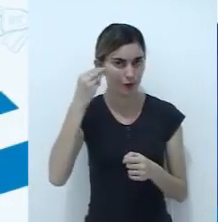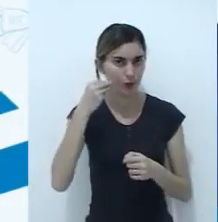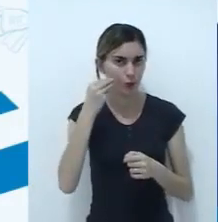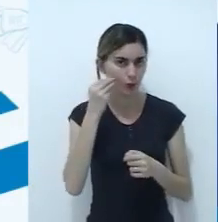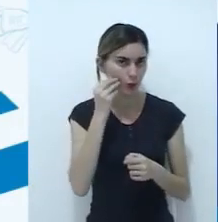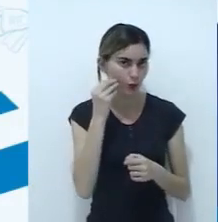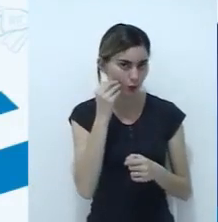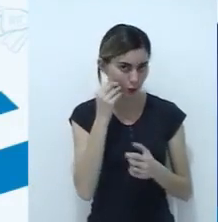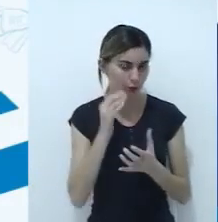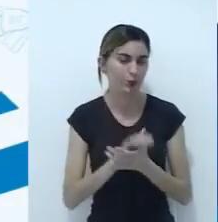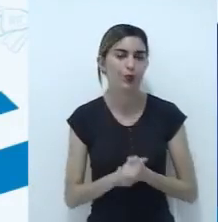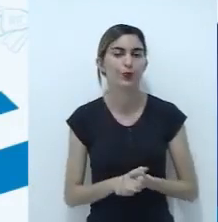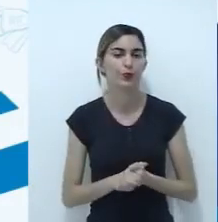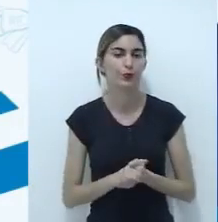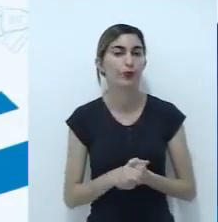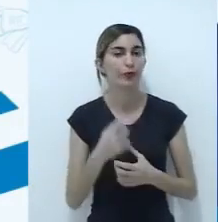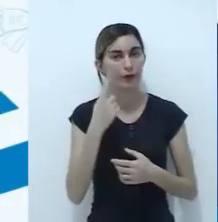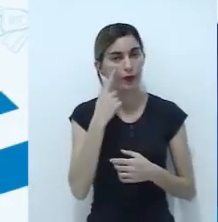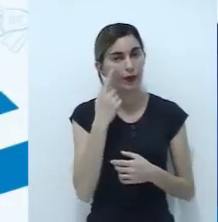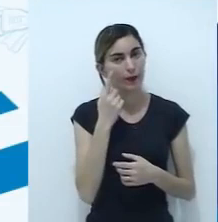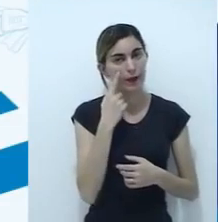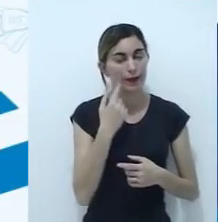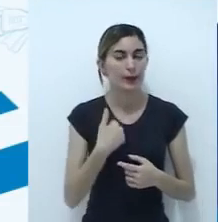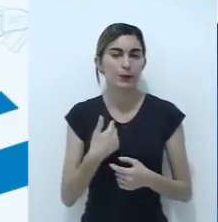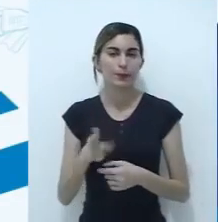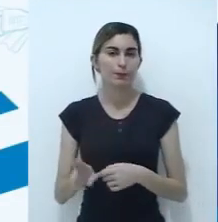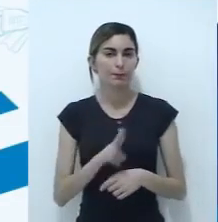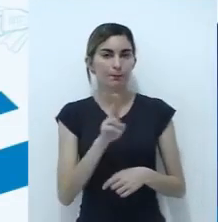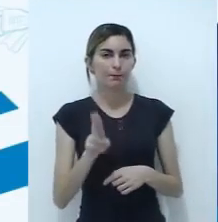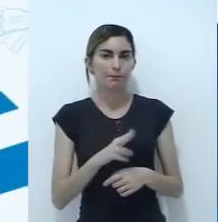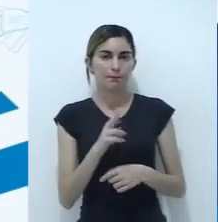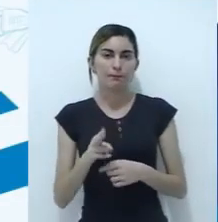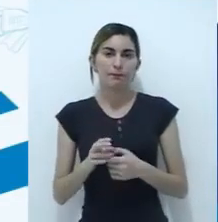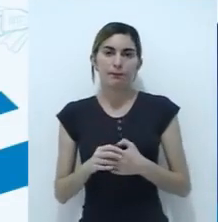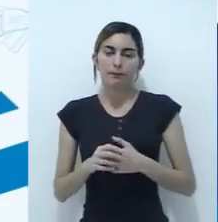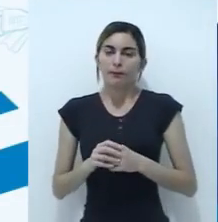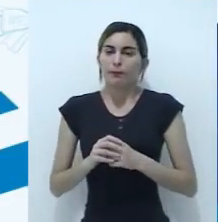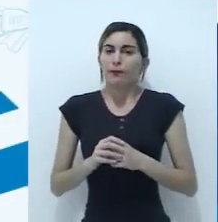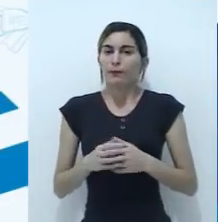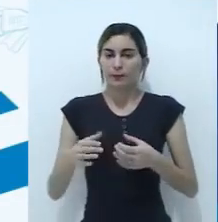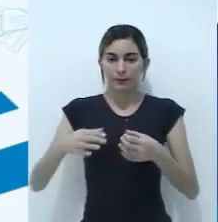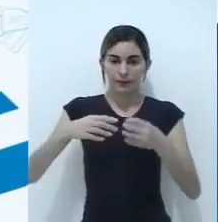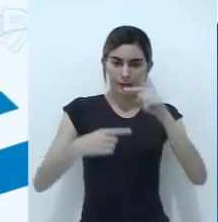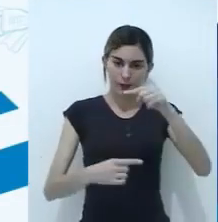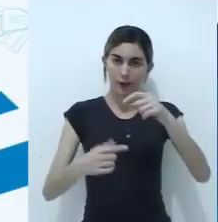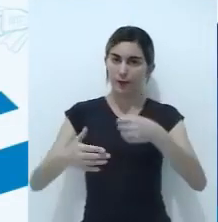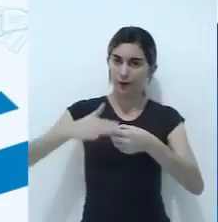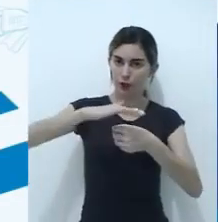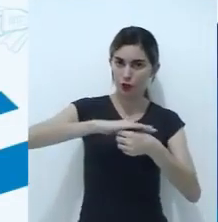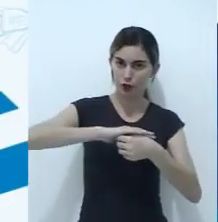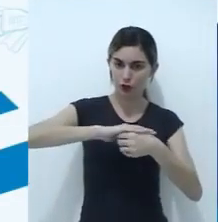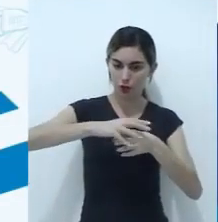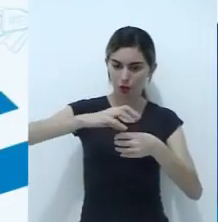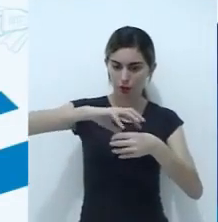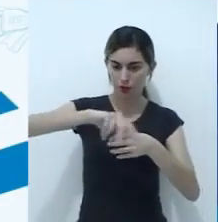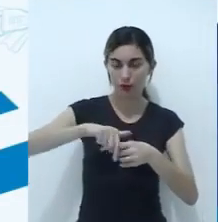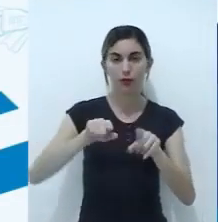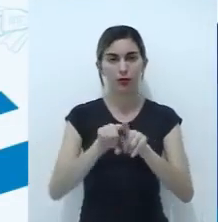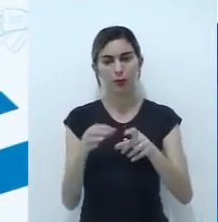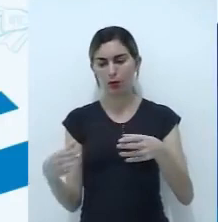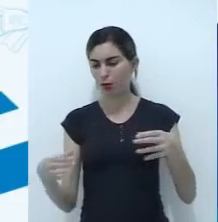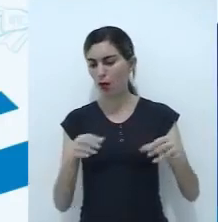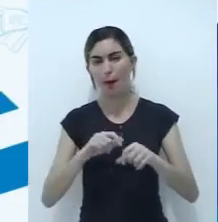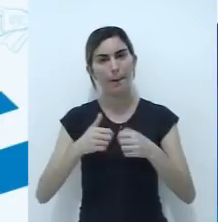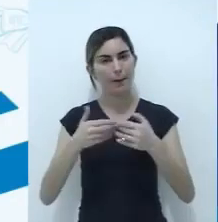o experimento. Né? Vejam que eu utilizei o circuito fechado e utilizei ali